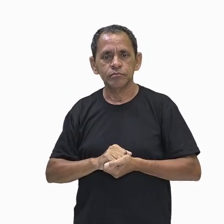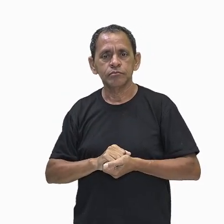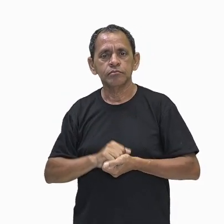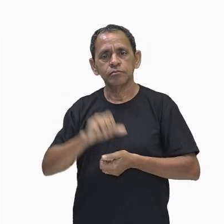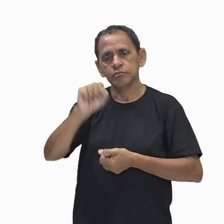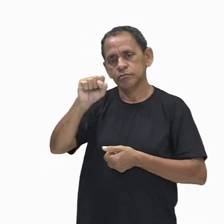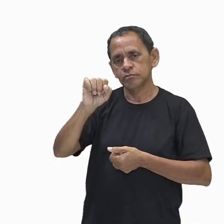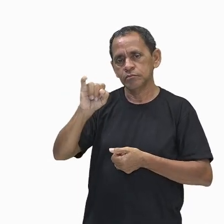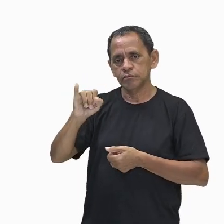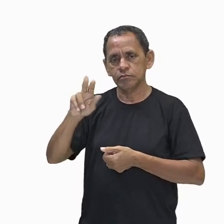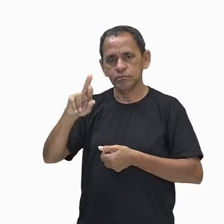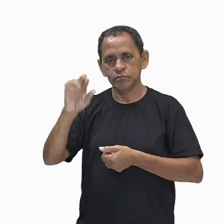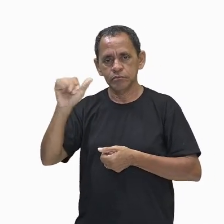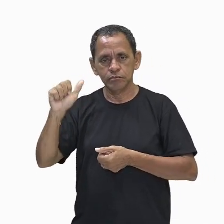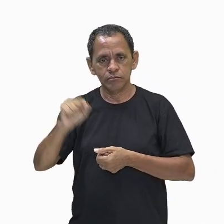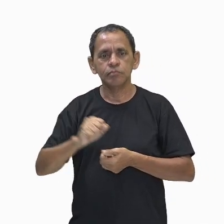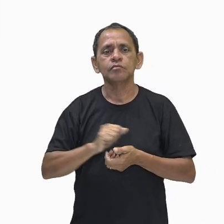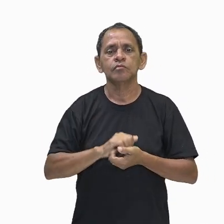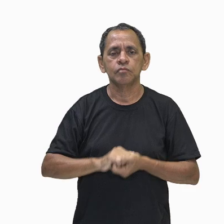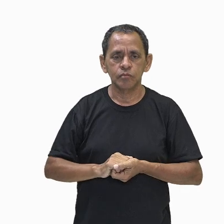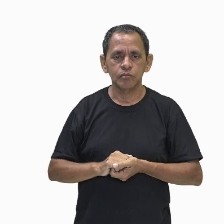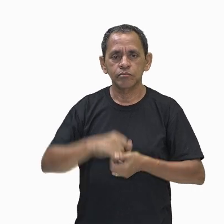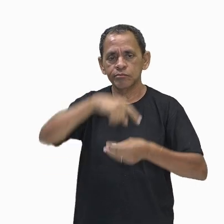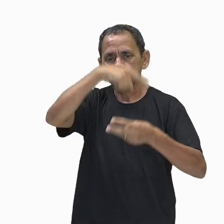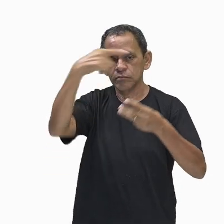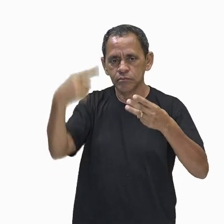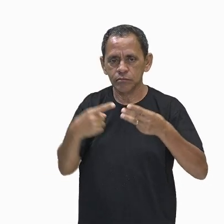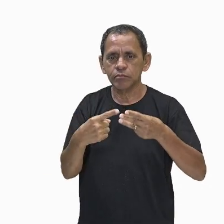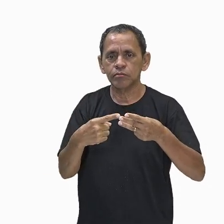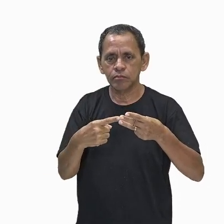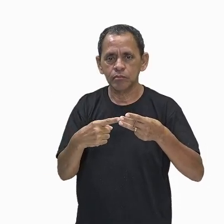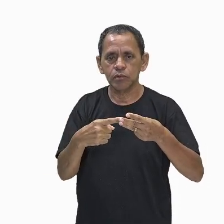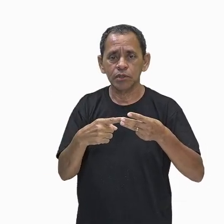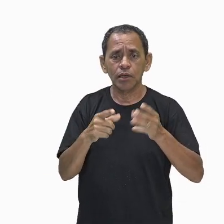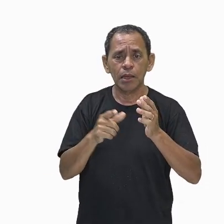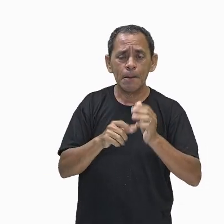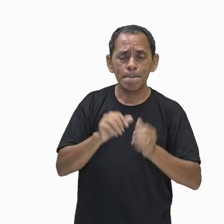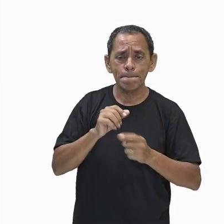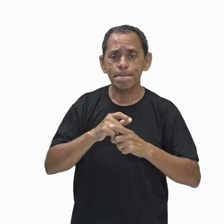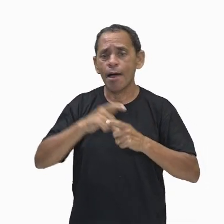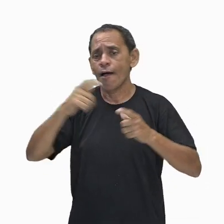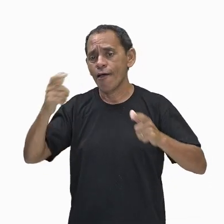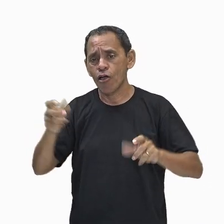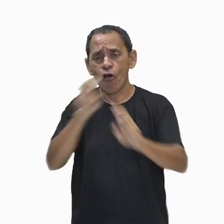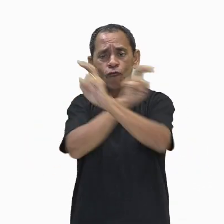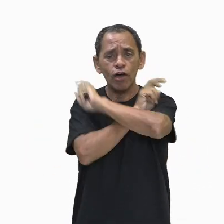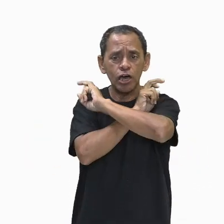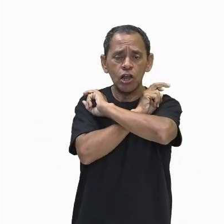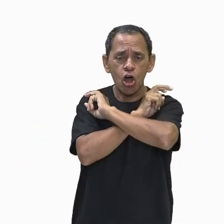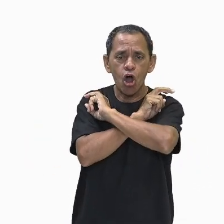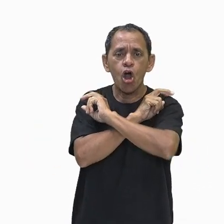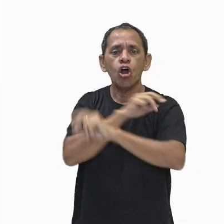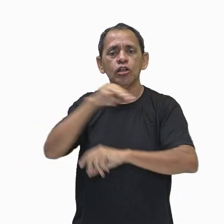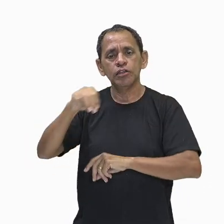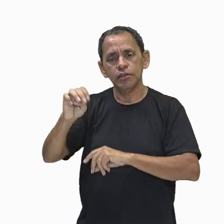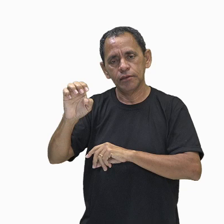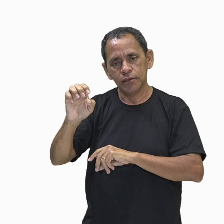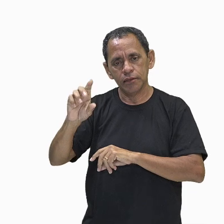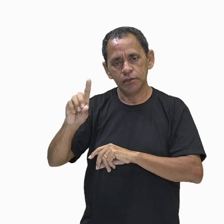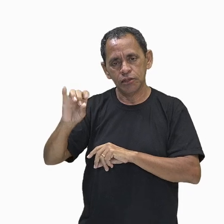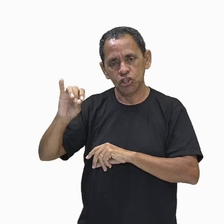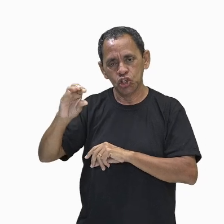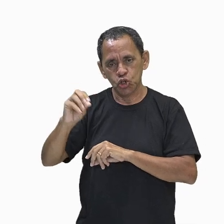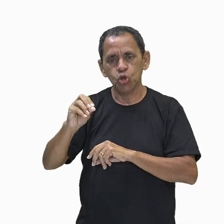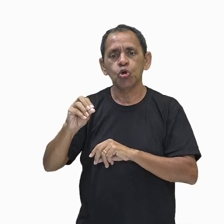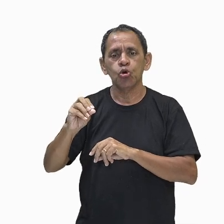Amenemate III, ele é reconhecido como o maior faraó do Médio Império no Egito, o